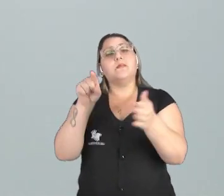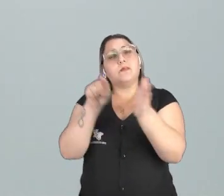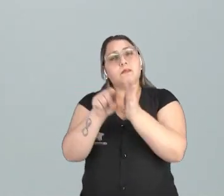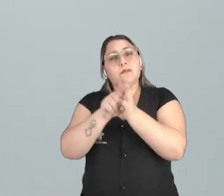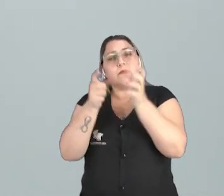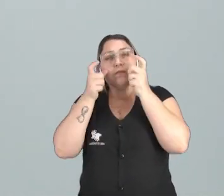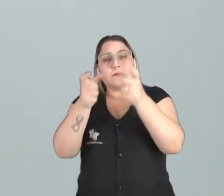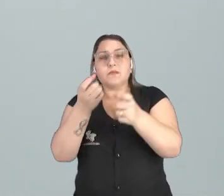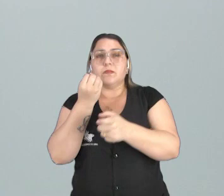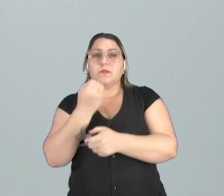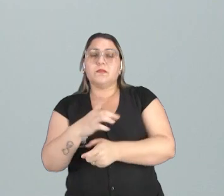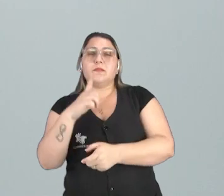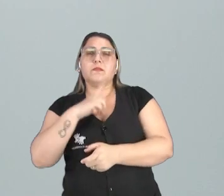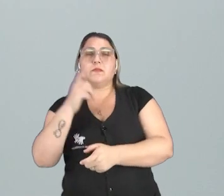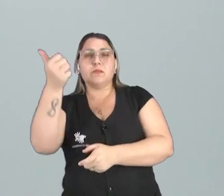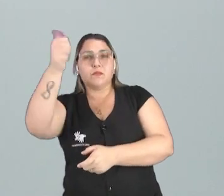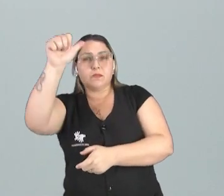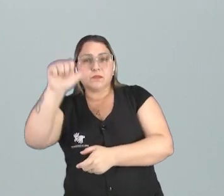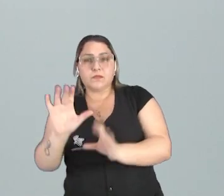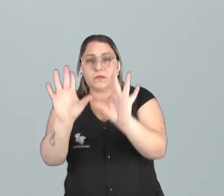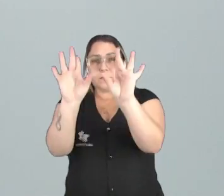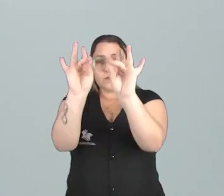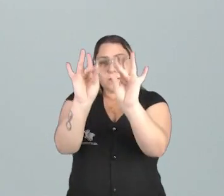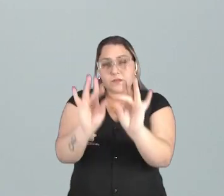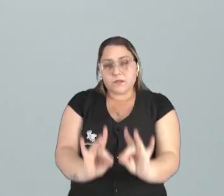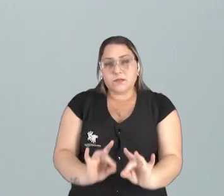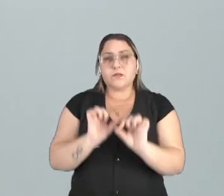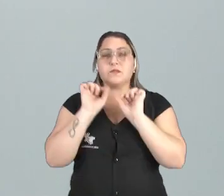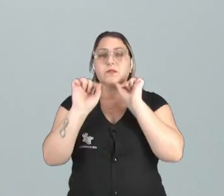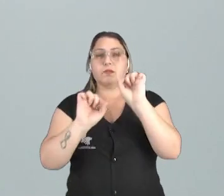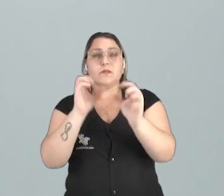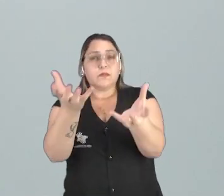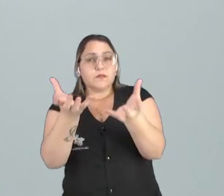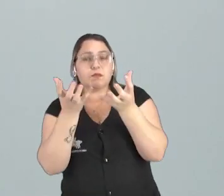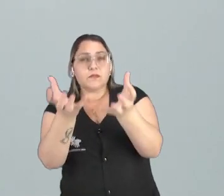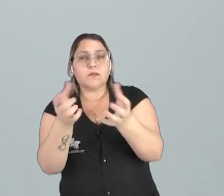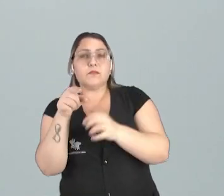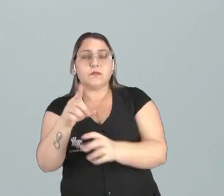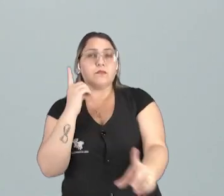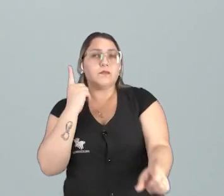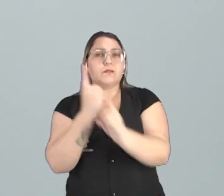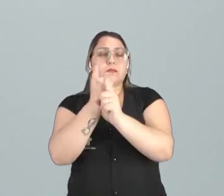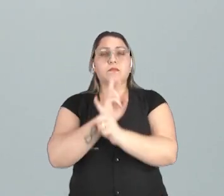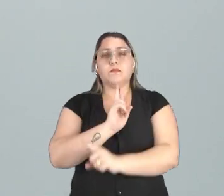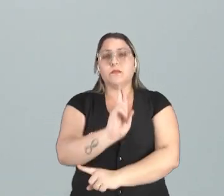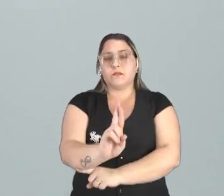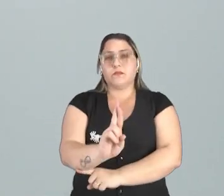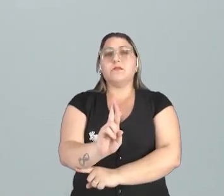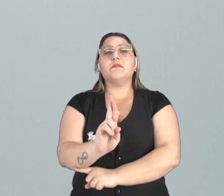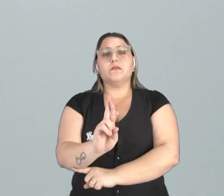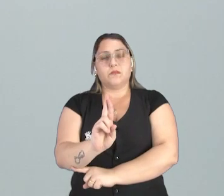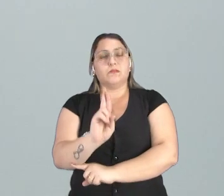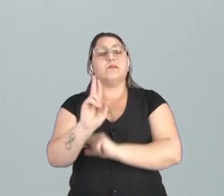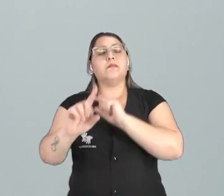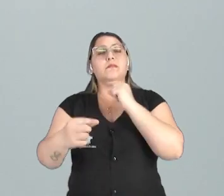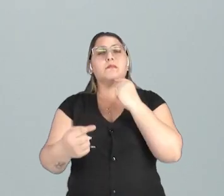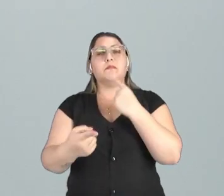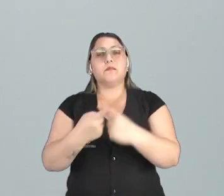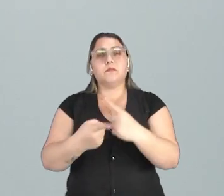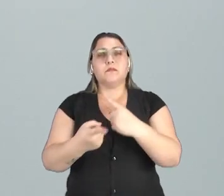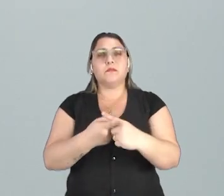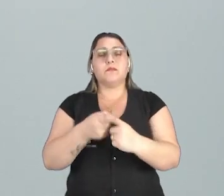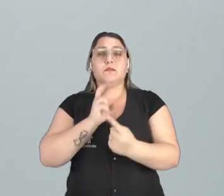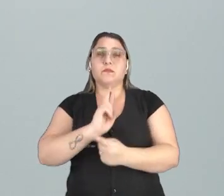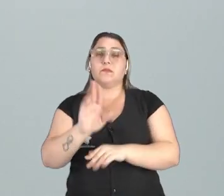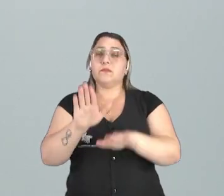observa bem, tá? Tem uma análise minuciosa a respeito daquilo que você quer e você vai encontrar as respostas obtidas. Por quê? O teu